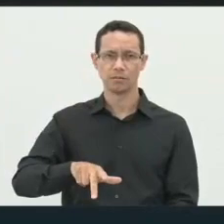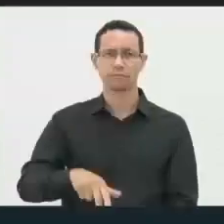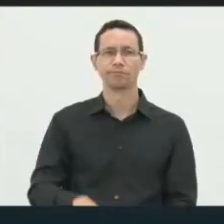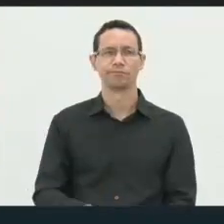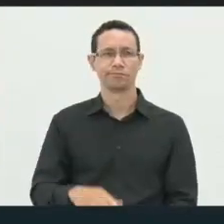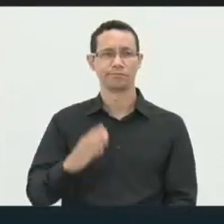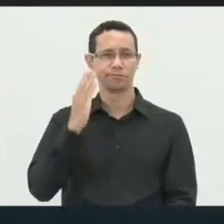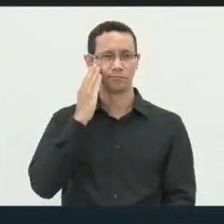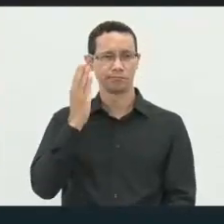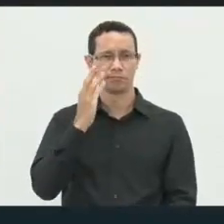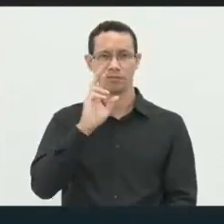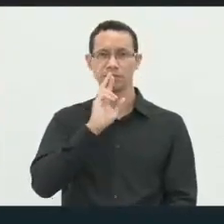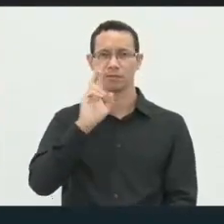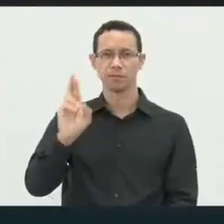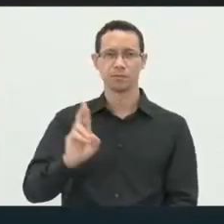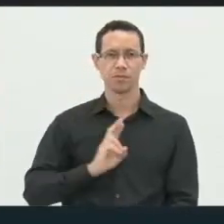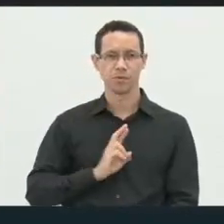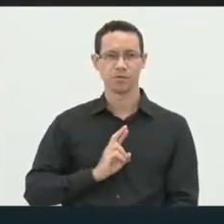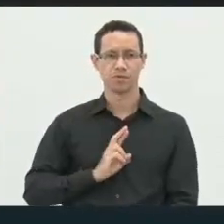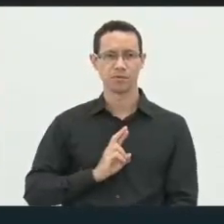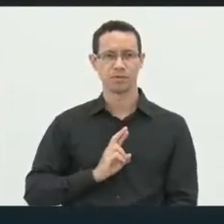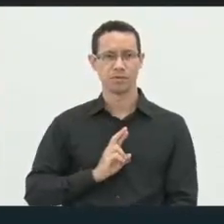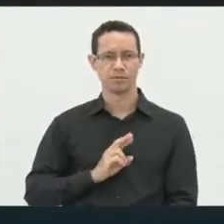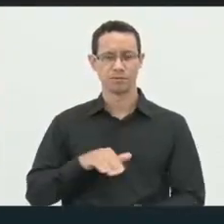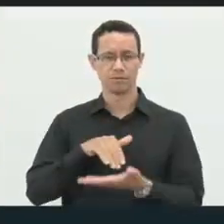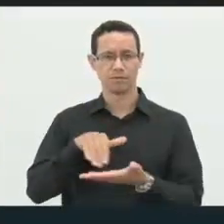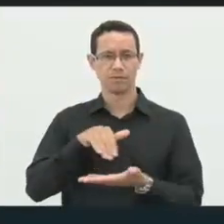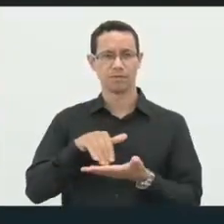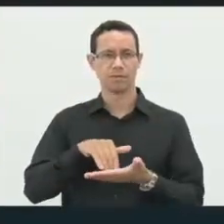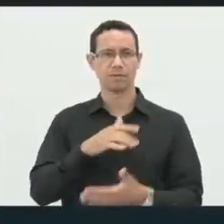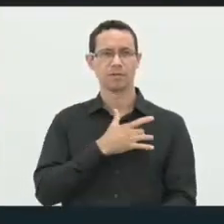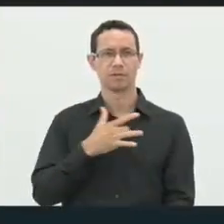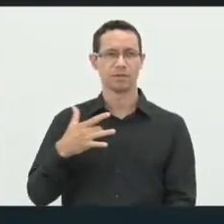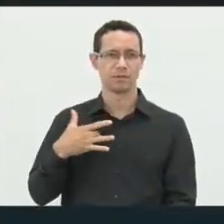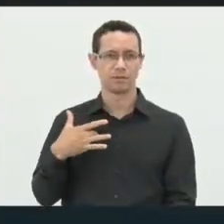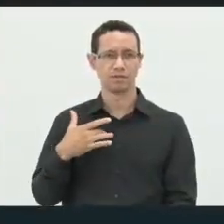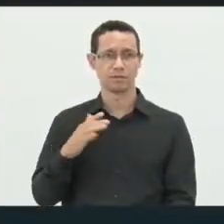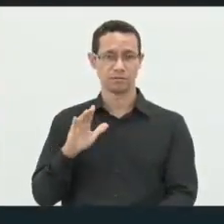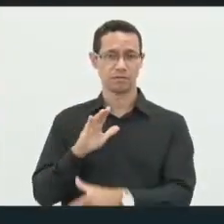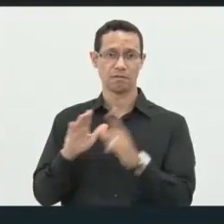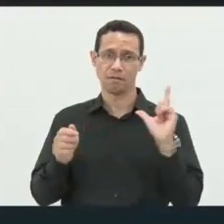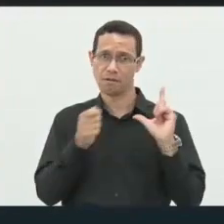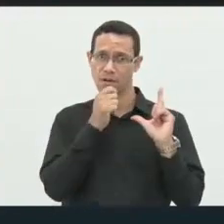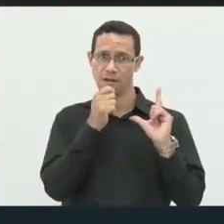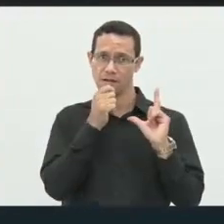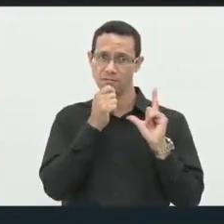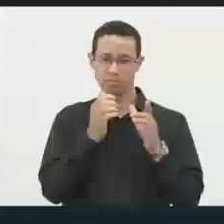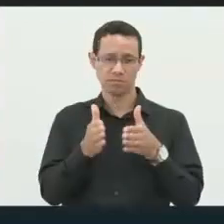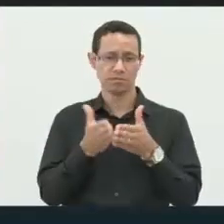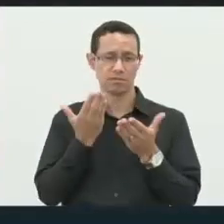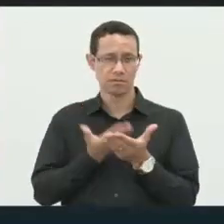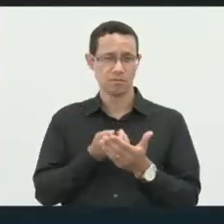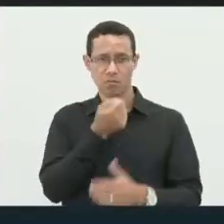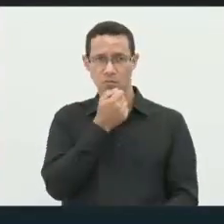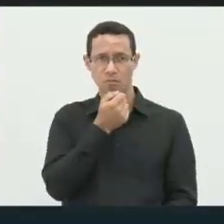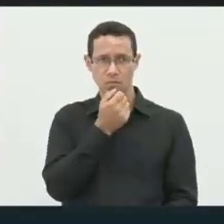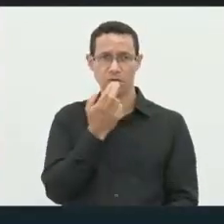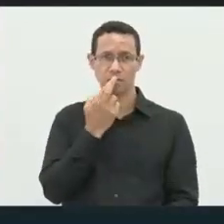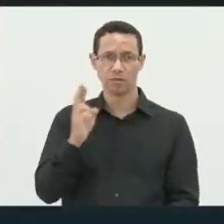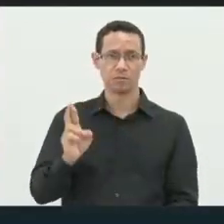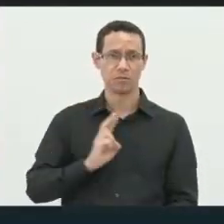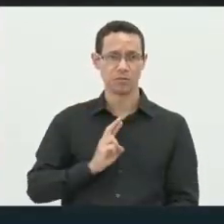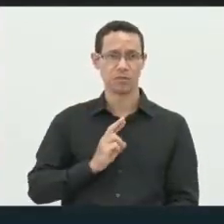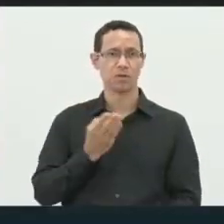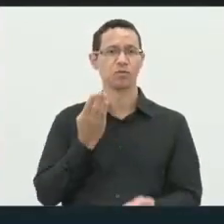a resposta da secretaria de saúde antes mesmo do requerimento ser pautado que já está em